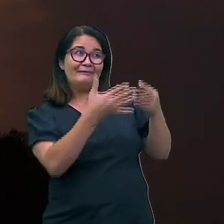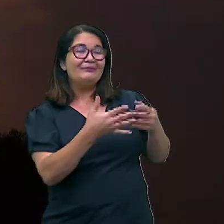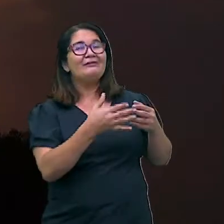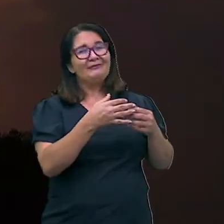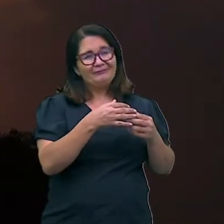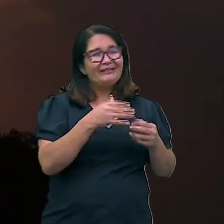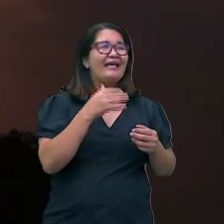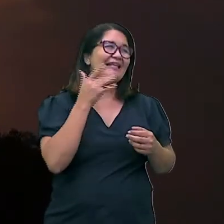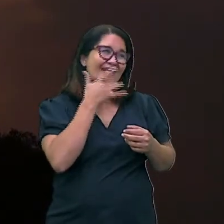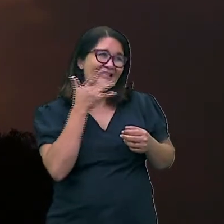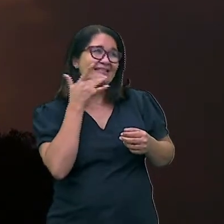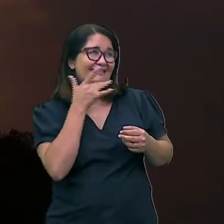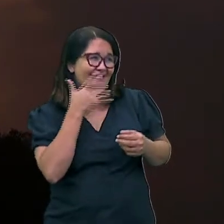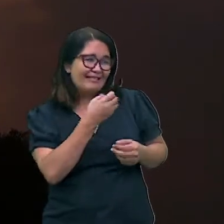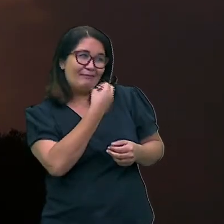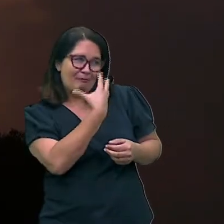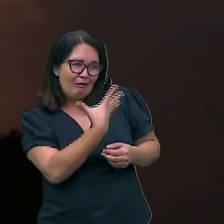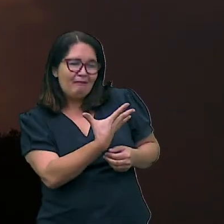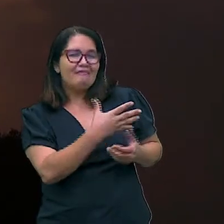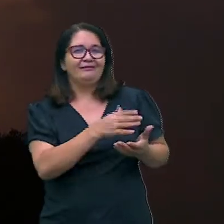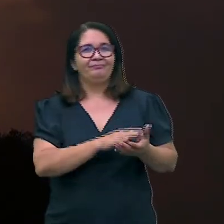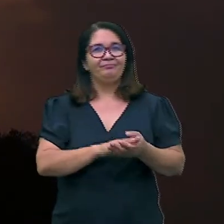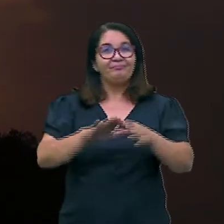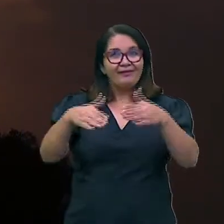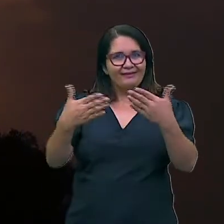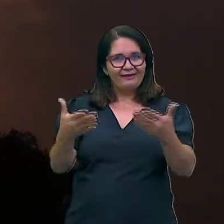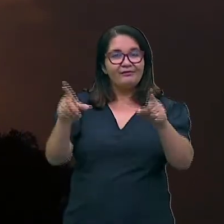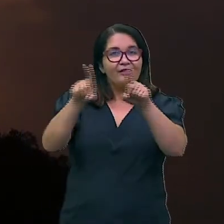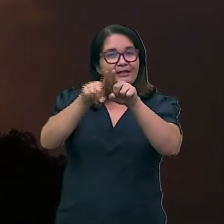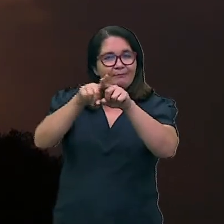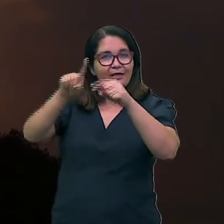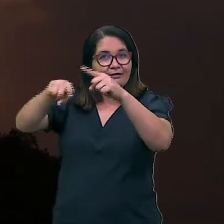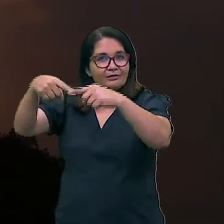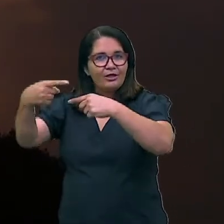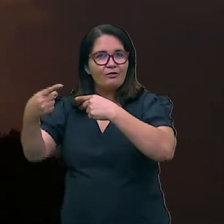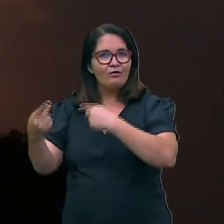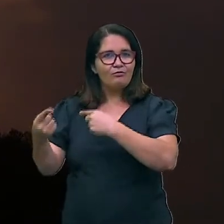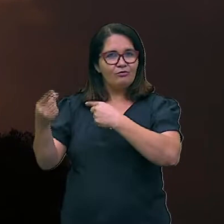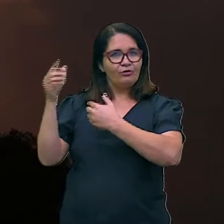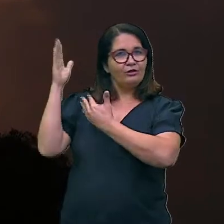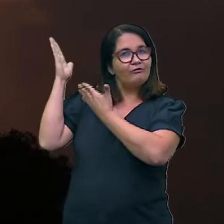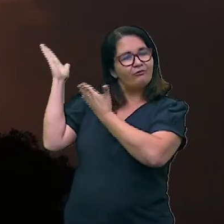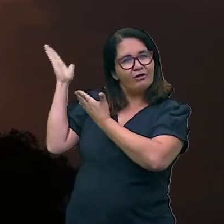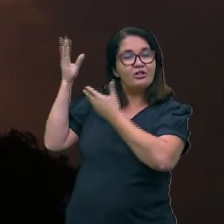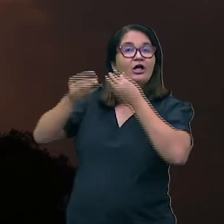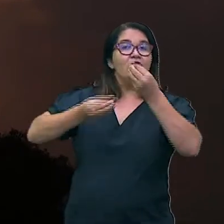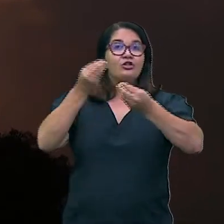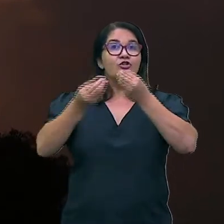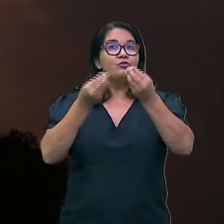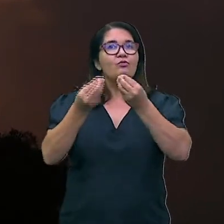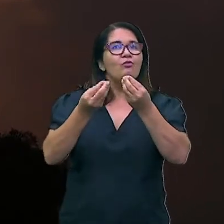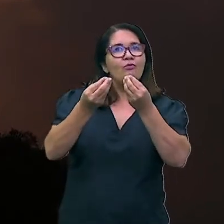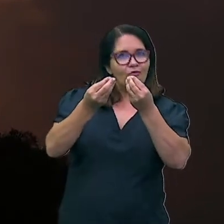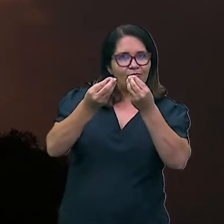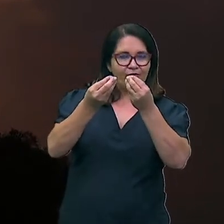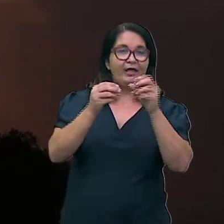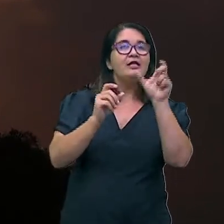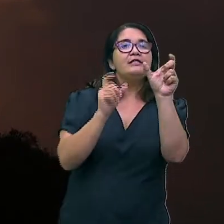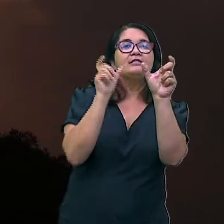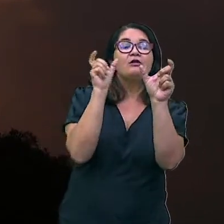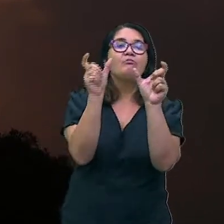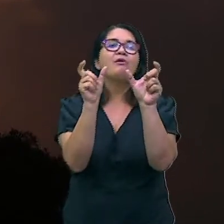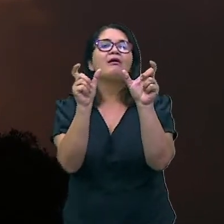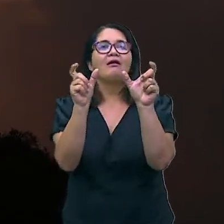a personificação ou prosopopeia, que é a atribuição de qualidades e